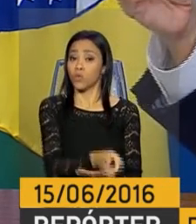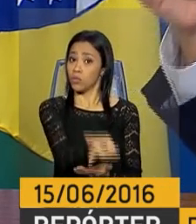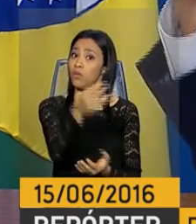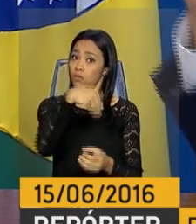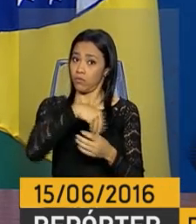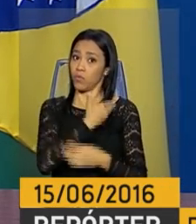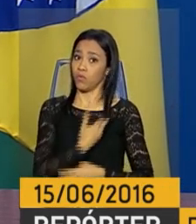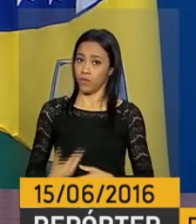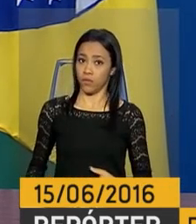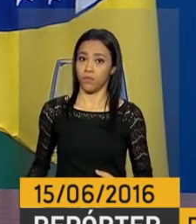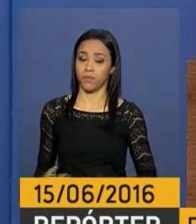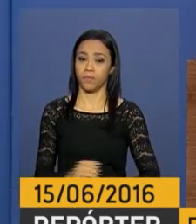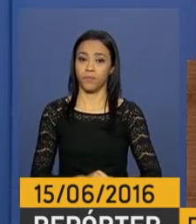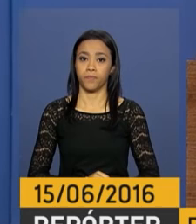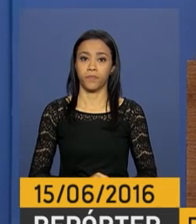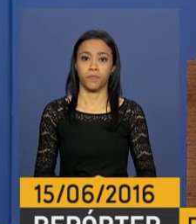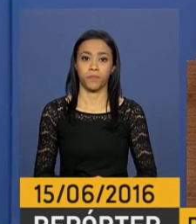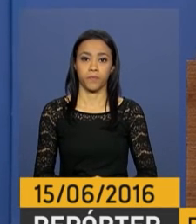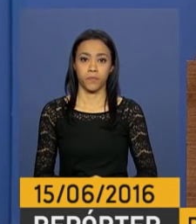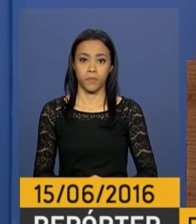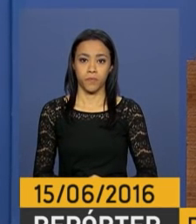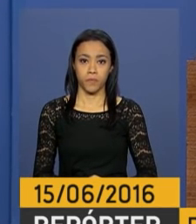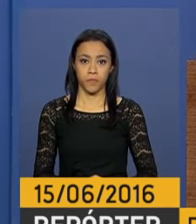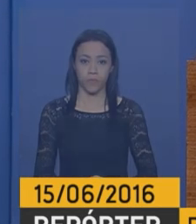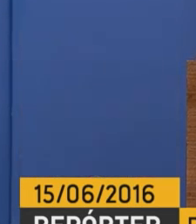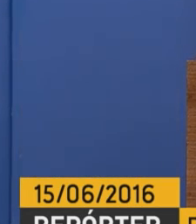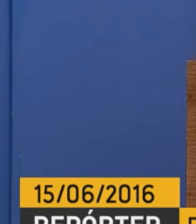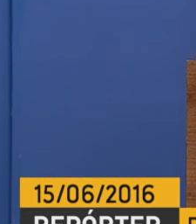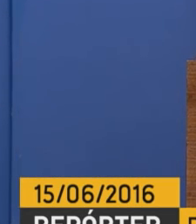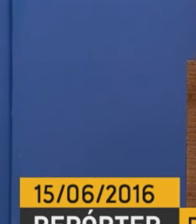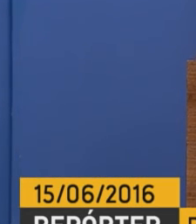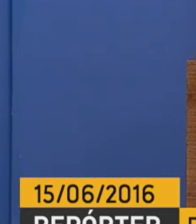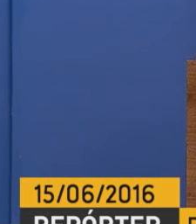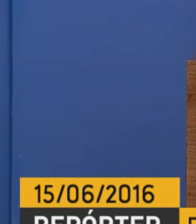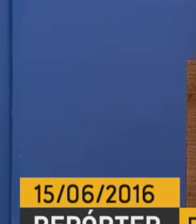sendo sorte. Alexandro Martelo G1.